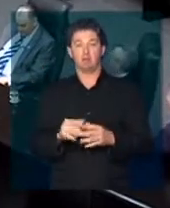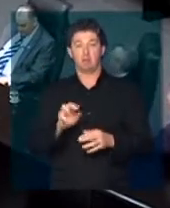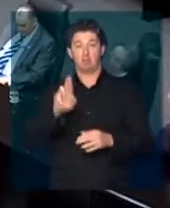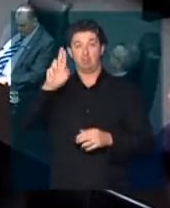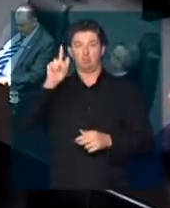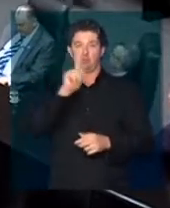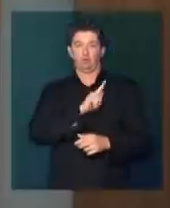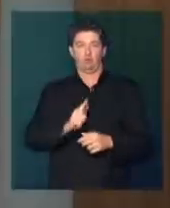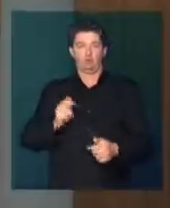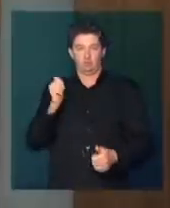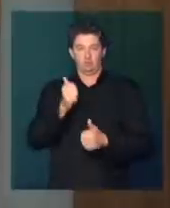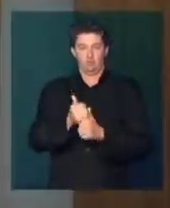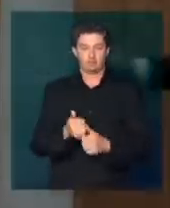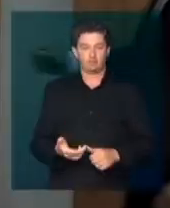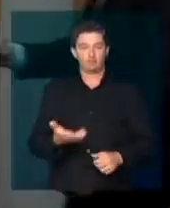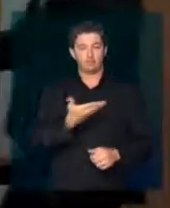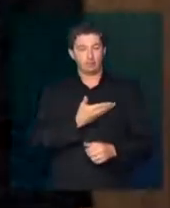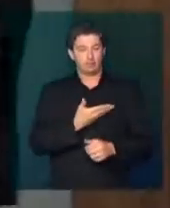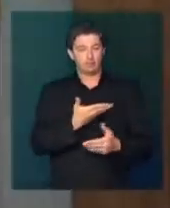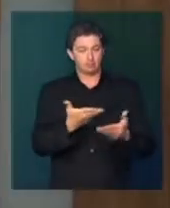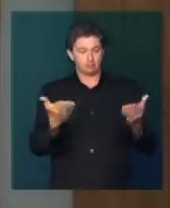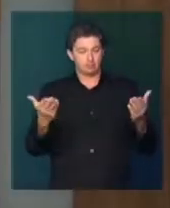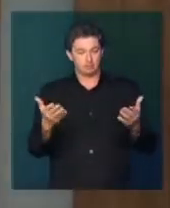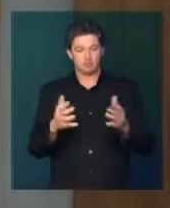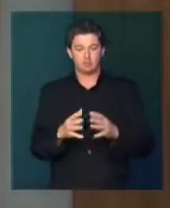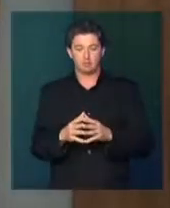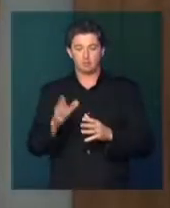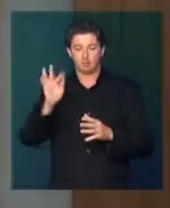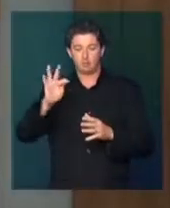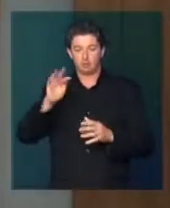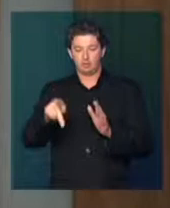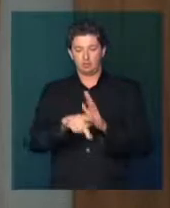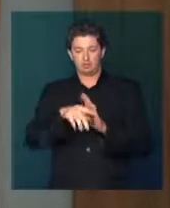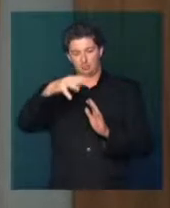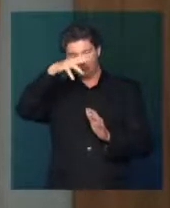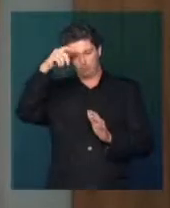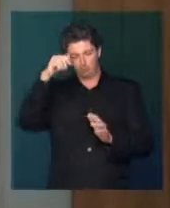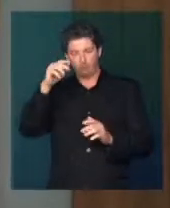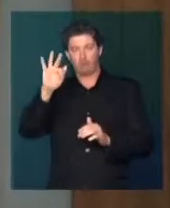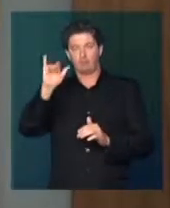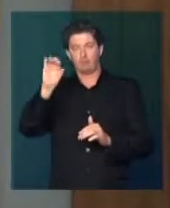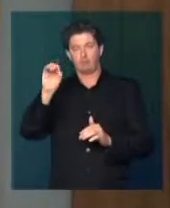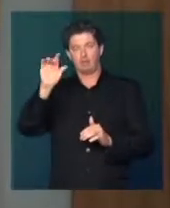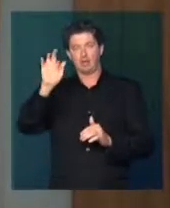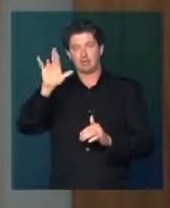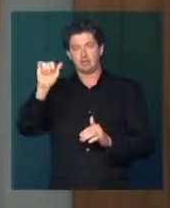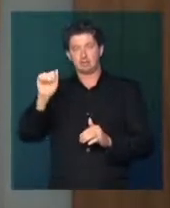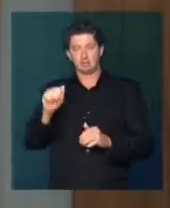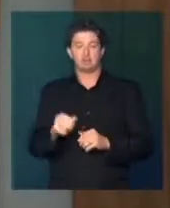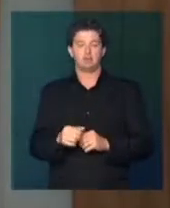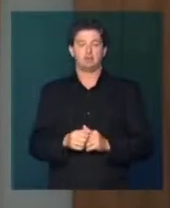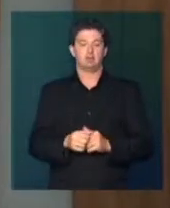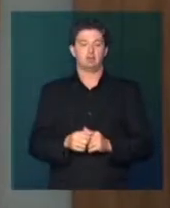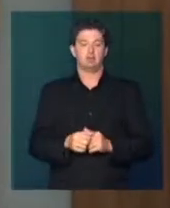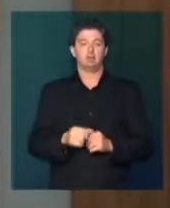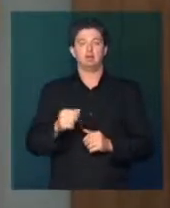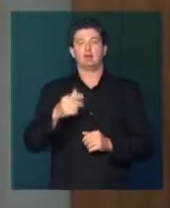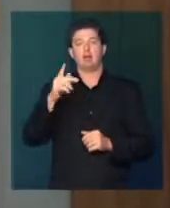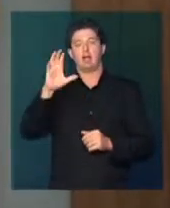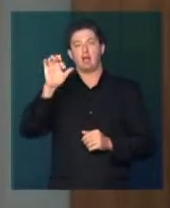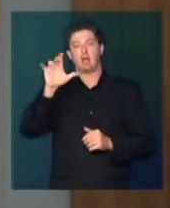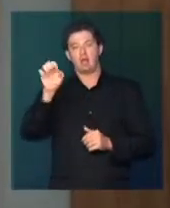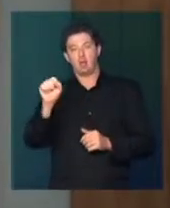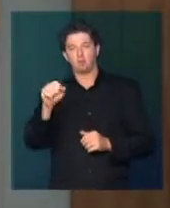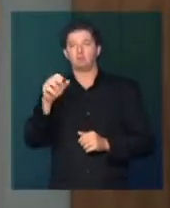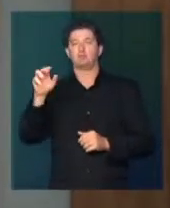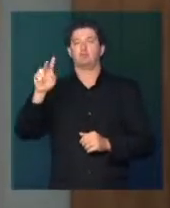governador, nossos companheiros aqui da bancada federal do Mato Grosso, Fábio Garcia, o Valtenir Pereira, Carlos Bezerra,